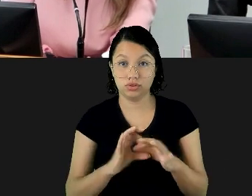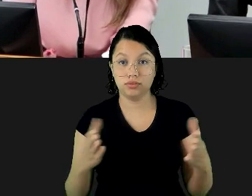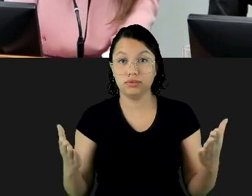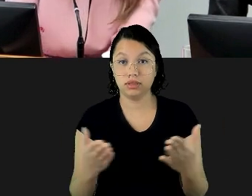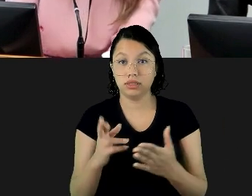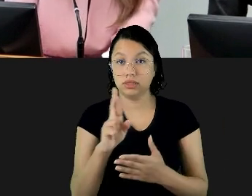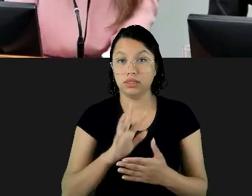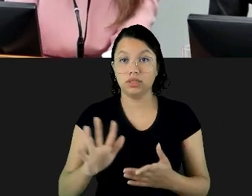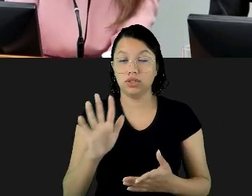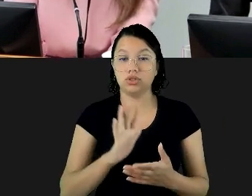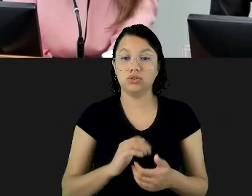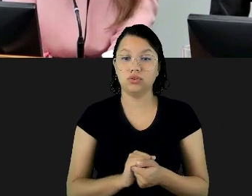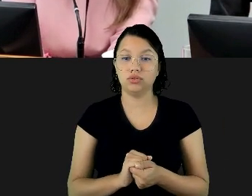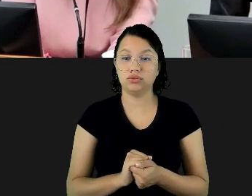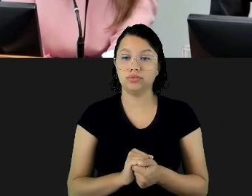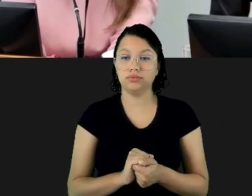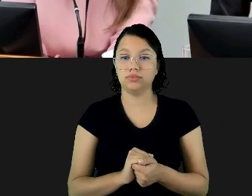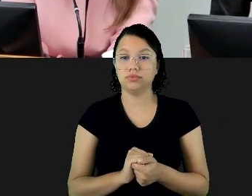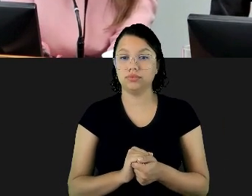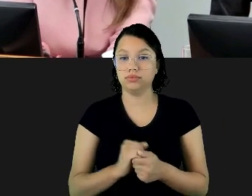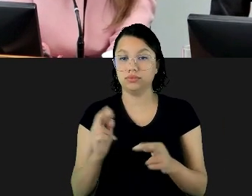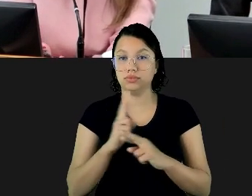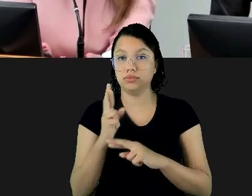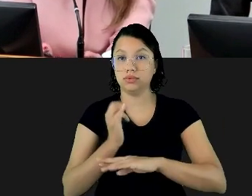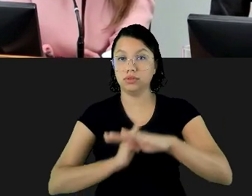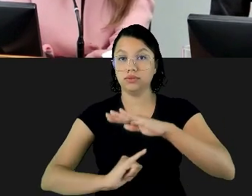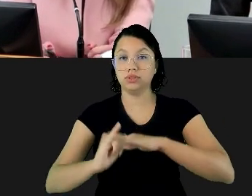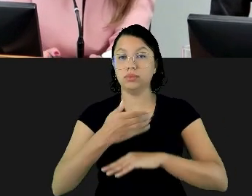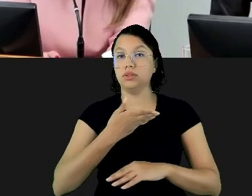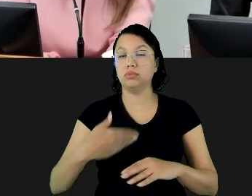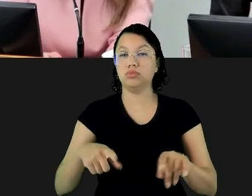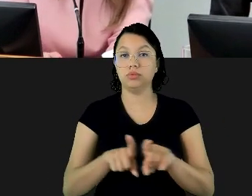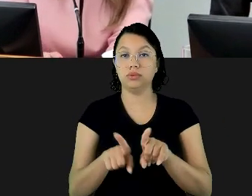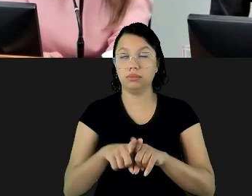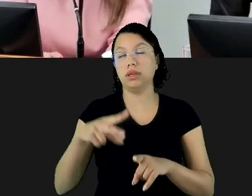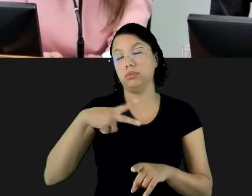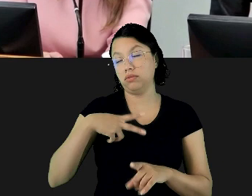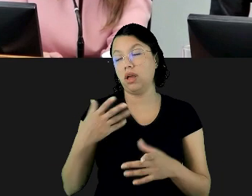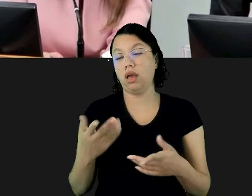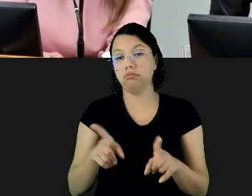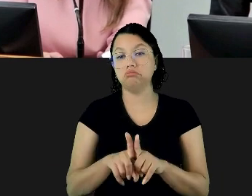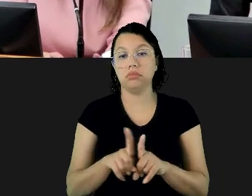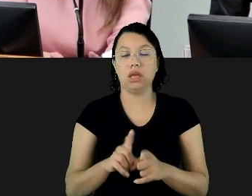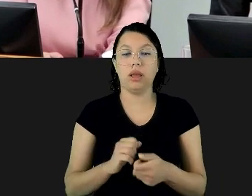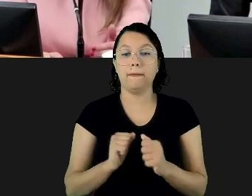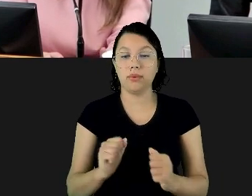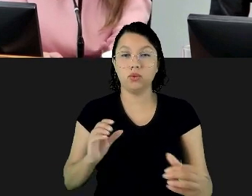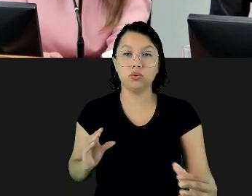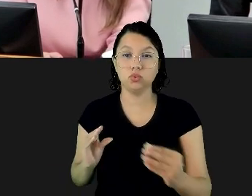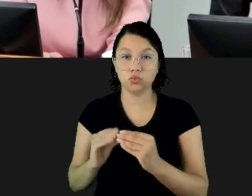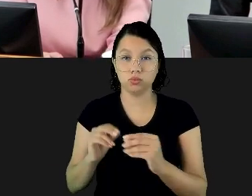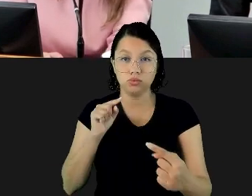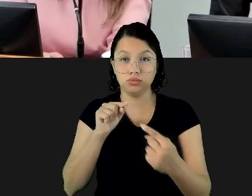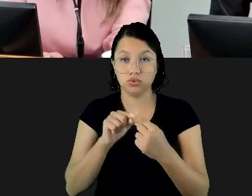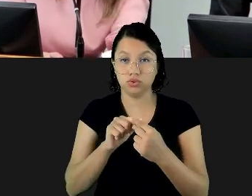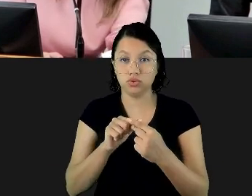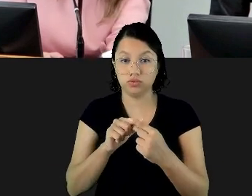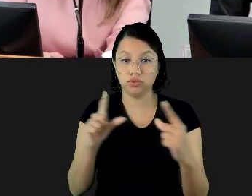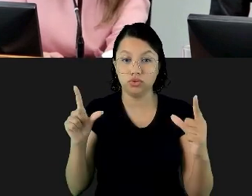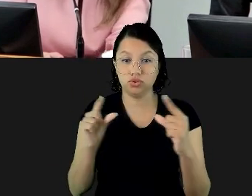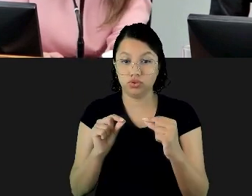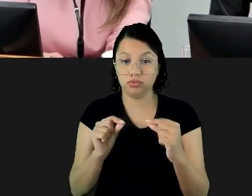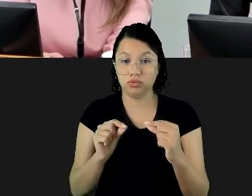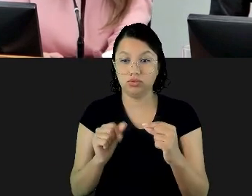com demanda de investimentos públicos e privados. A gente pode sintetizar como objetivos a redução do